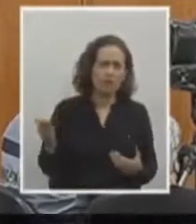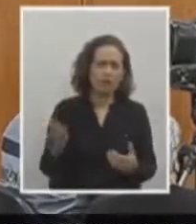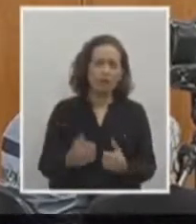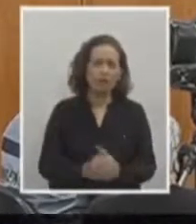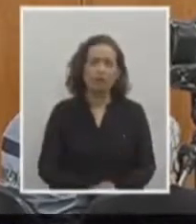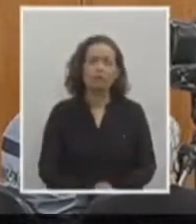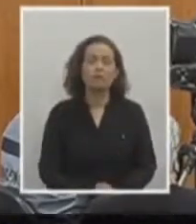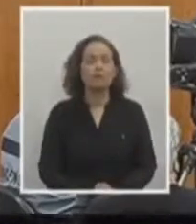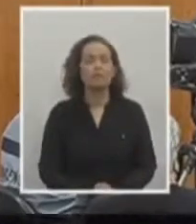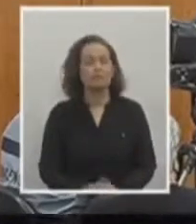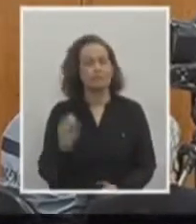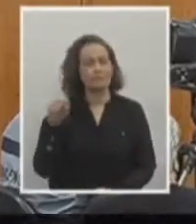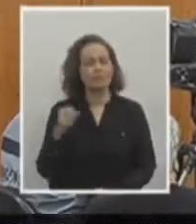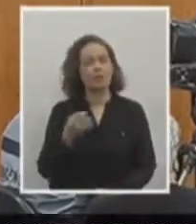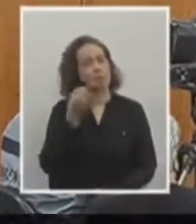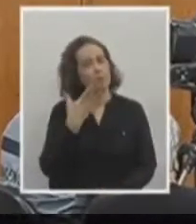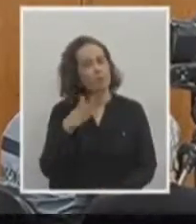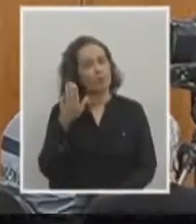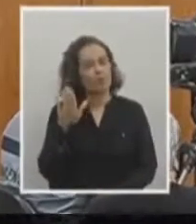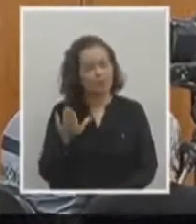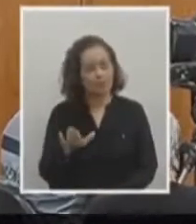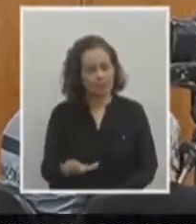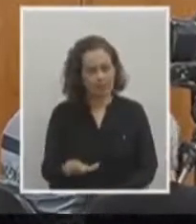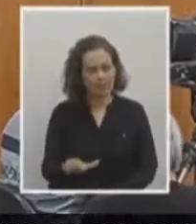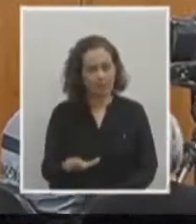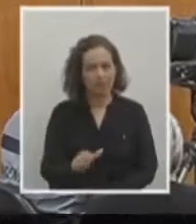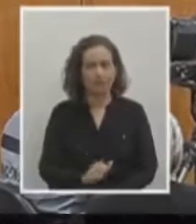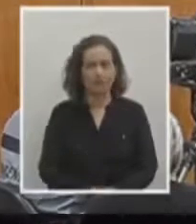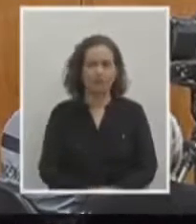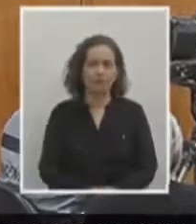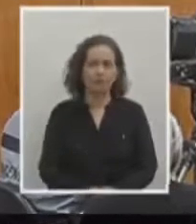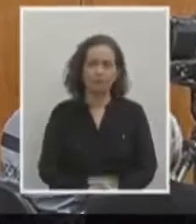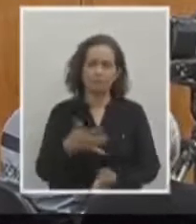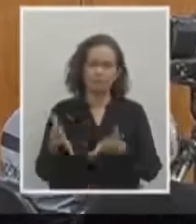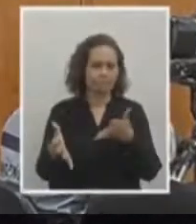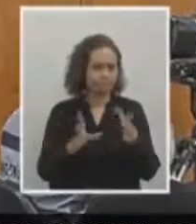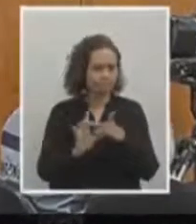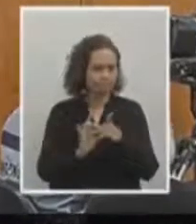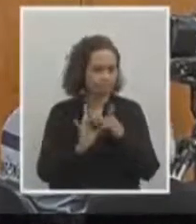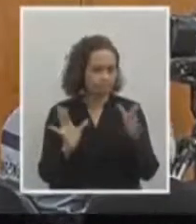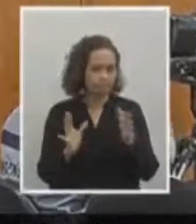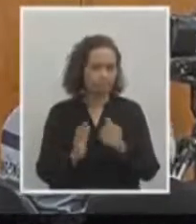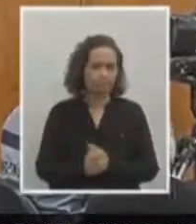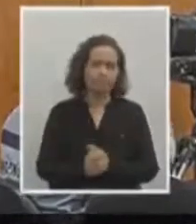Boa tarde. Você está com a palavra. Eu